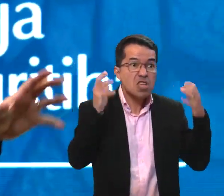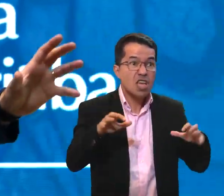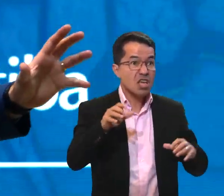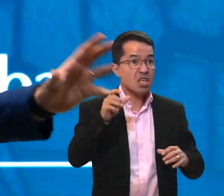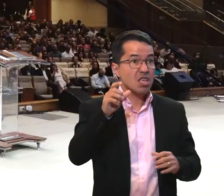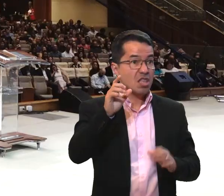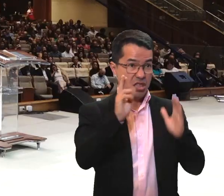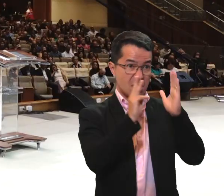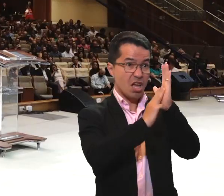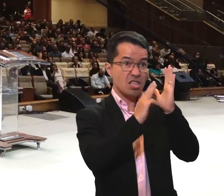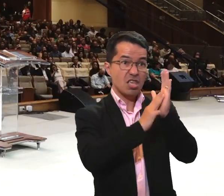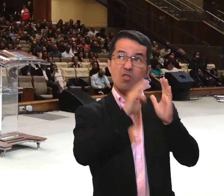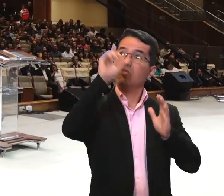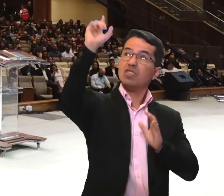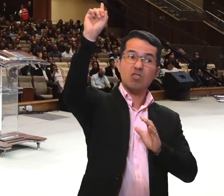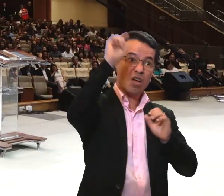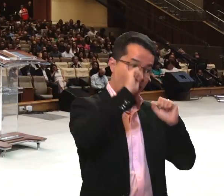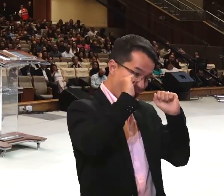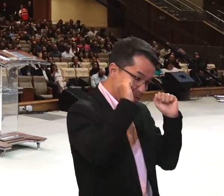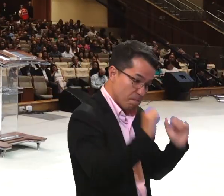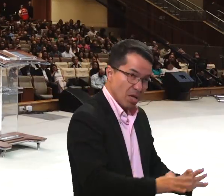é humana, ela é